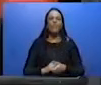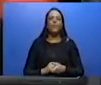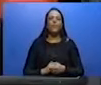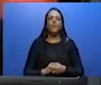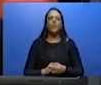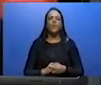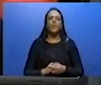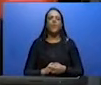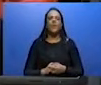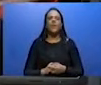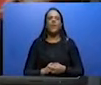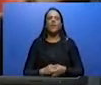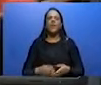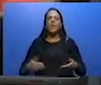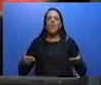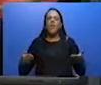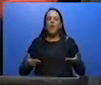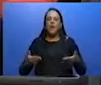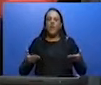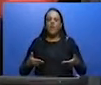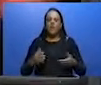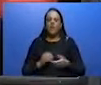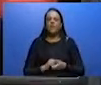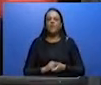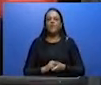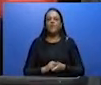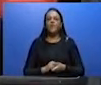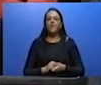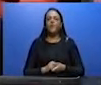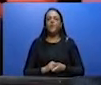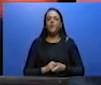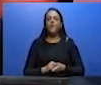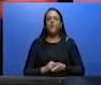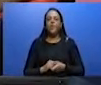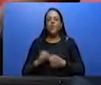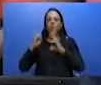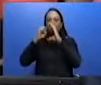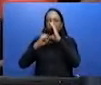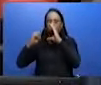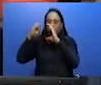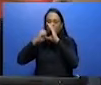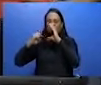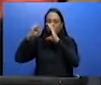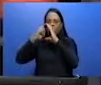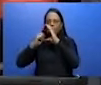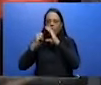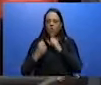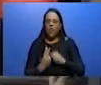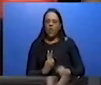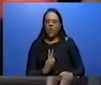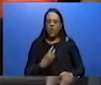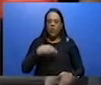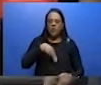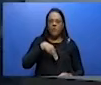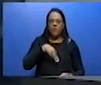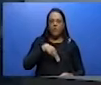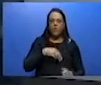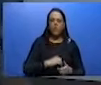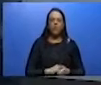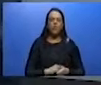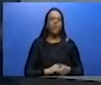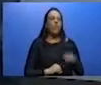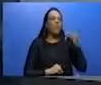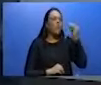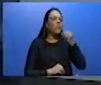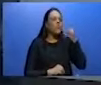Pessoal, agora eu vou passar um videozinho para vocês de uns 2 minutinhos rapidinho, que é uma experiência que eu tive, que